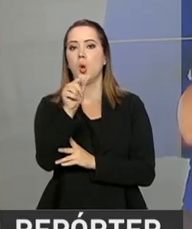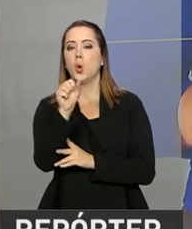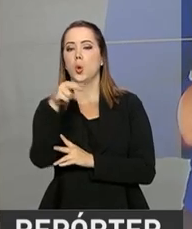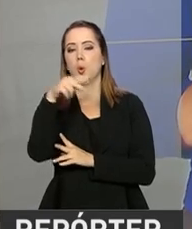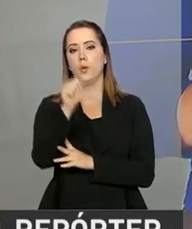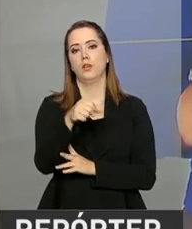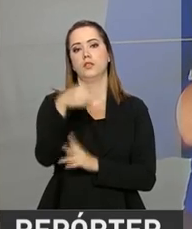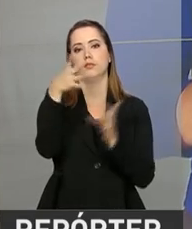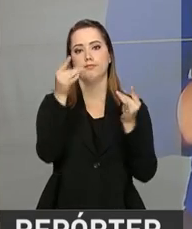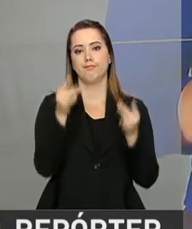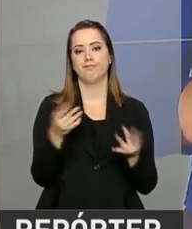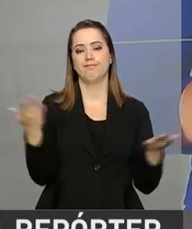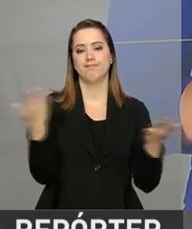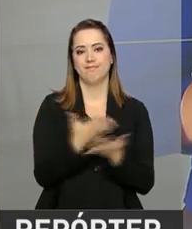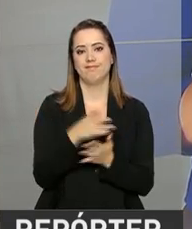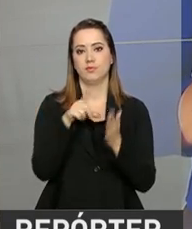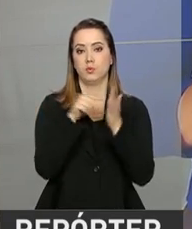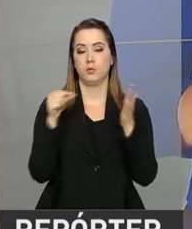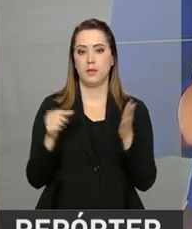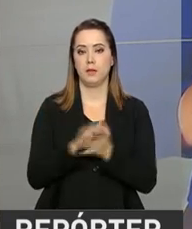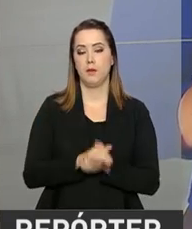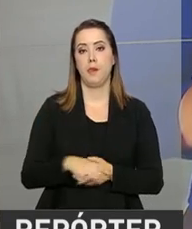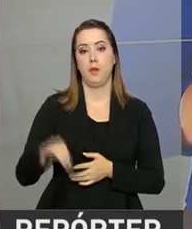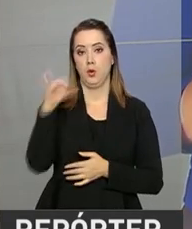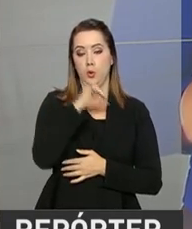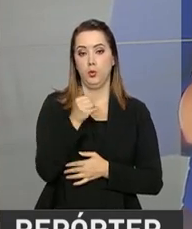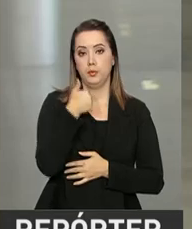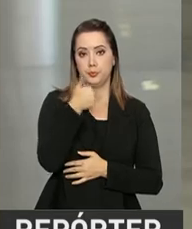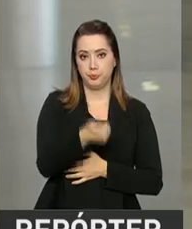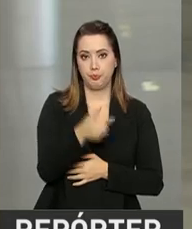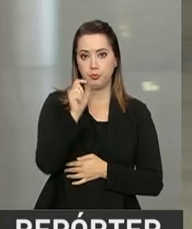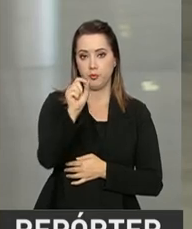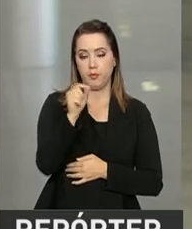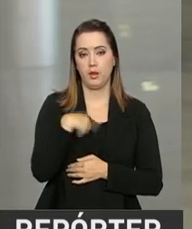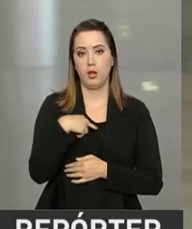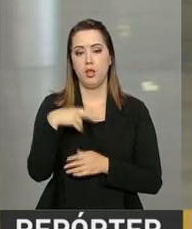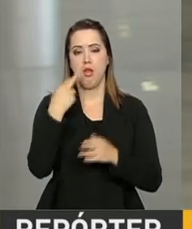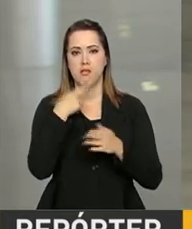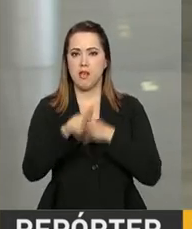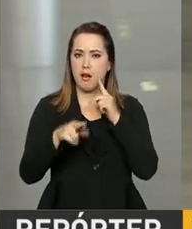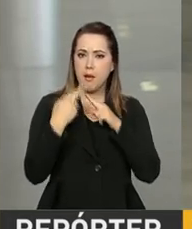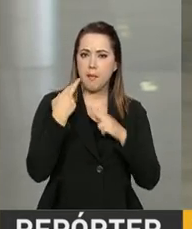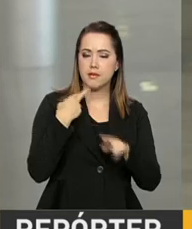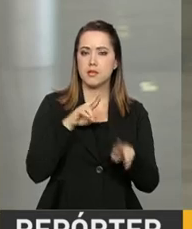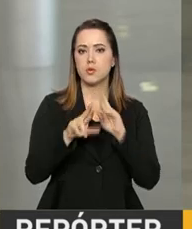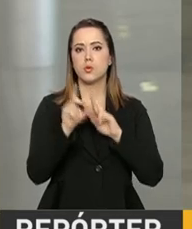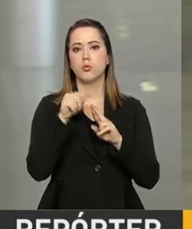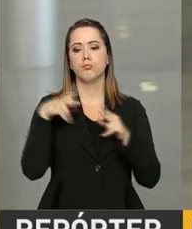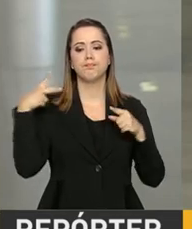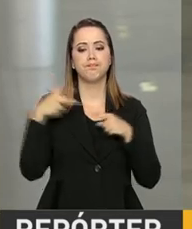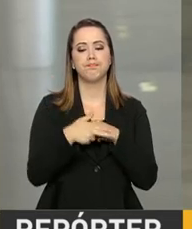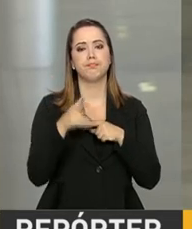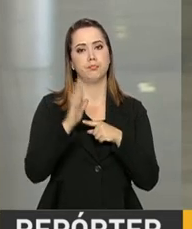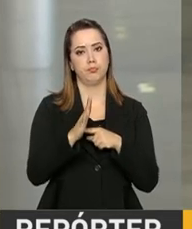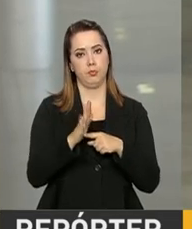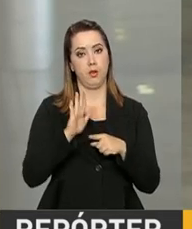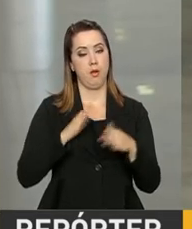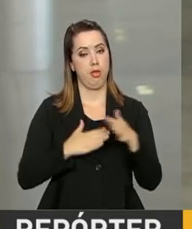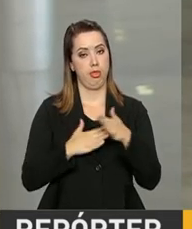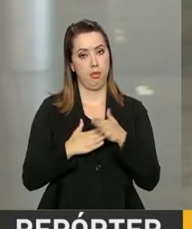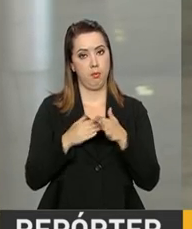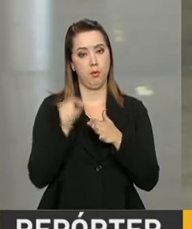gente Olá Luana Olá José Lu as reclamações que levaram à suspensão desses planos estavam